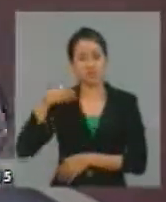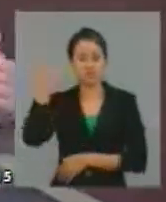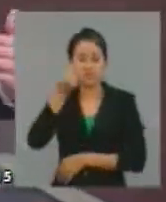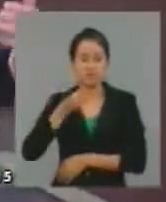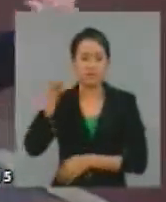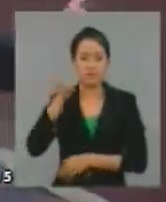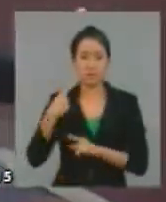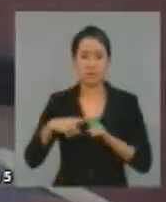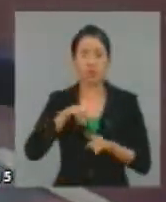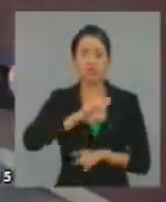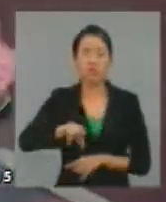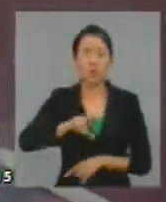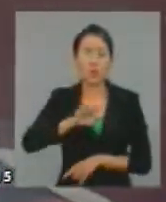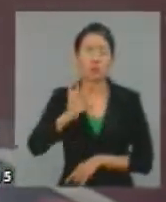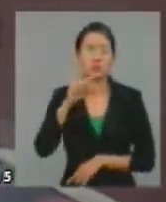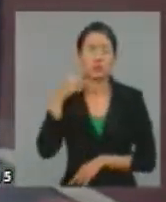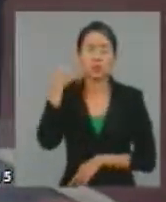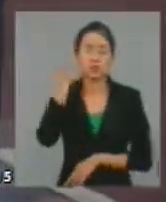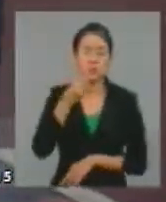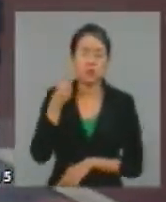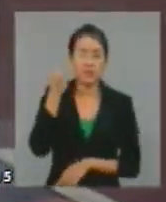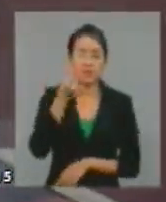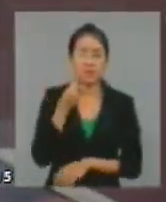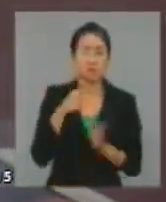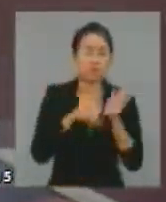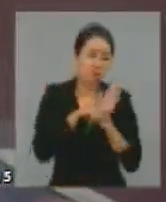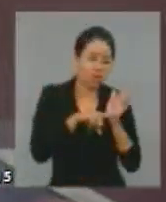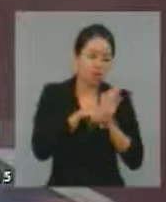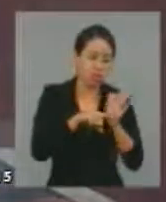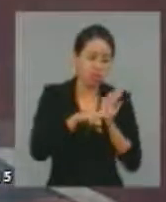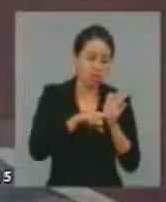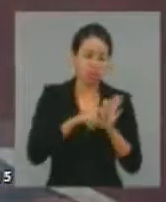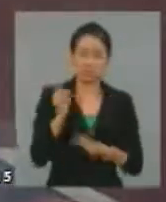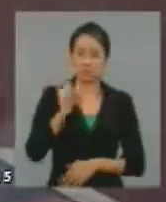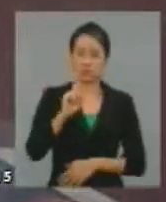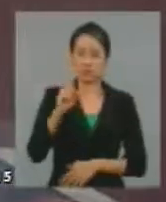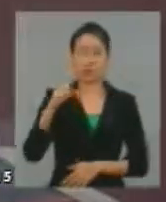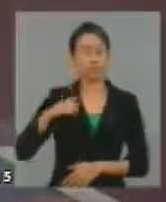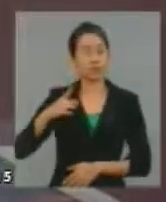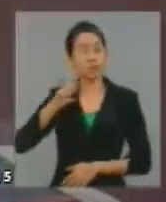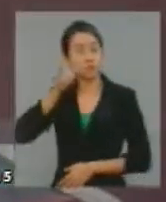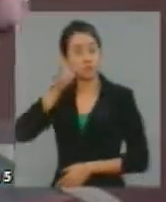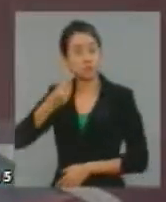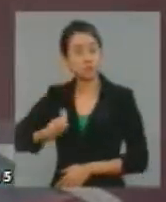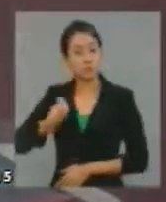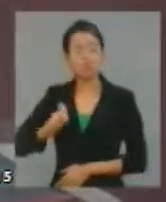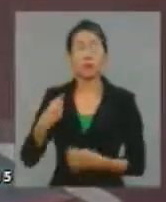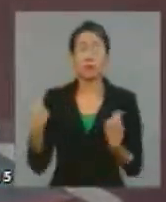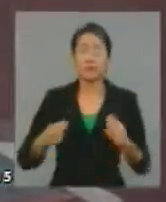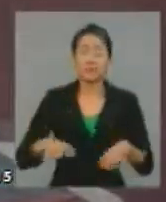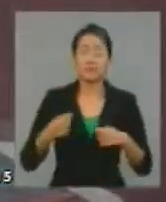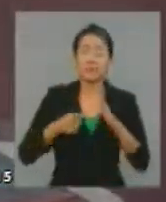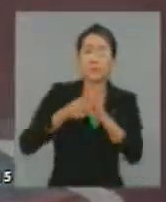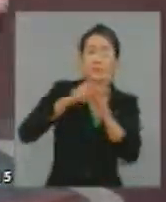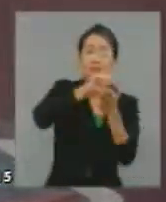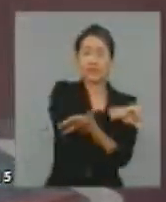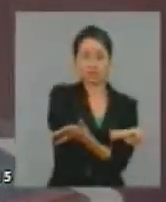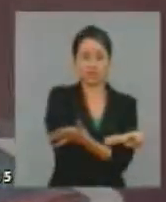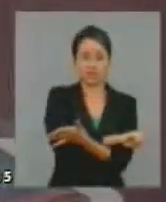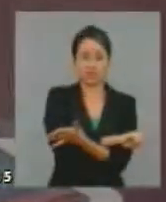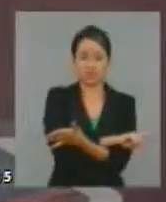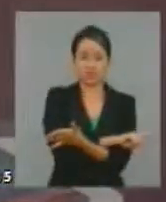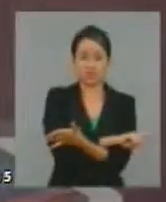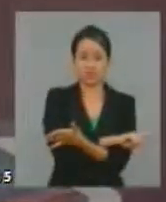porque não é só uma experiência de diagnóstico, é uma experiência também de prevenção, porque se nós temos o olhar do passado,